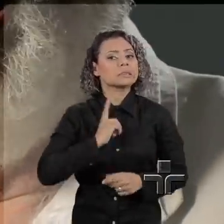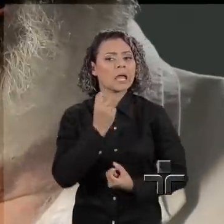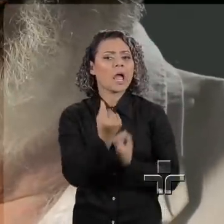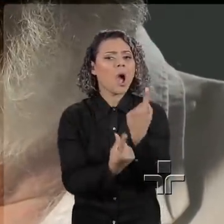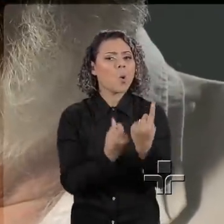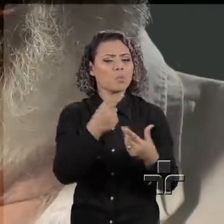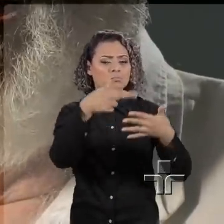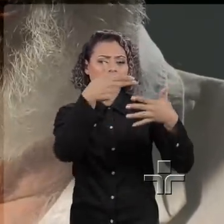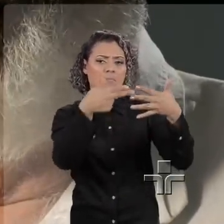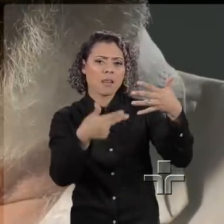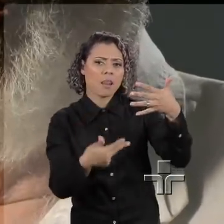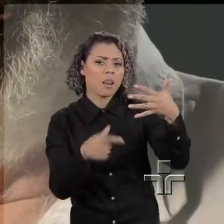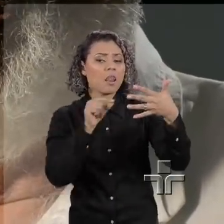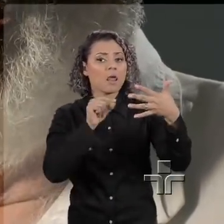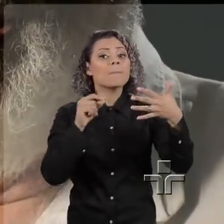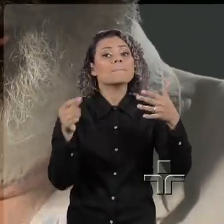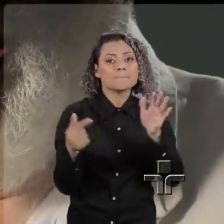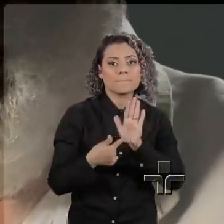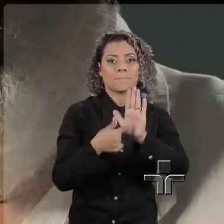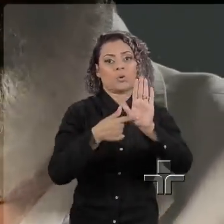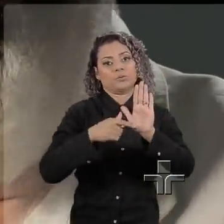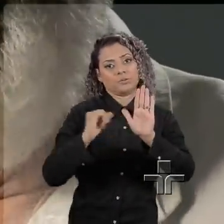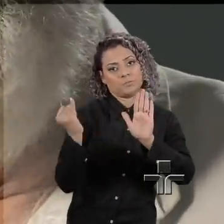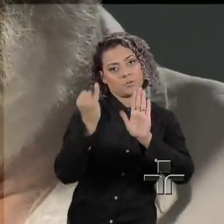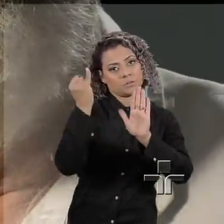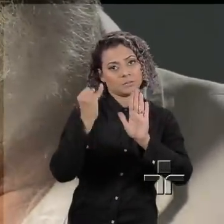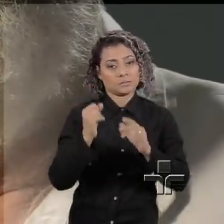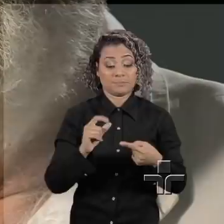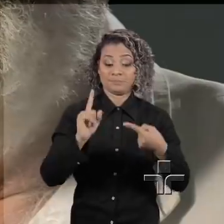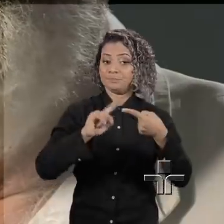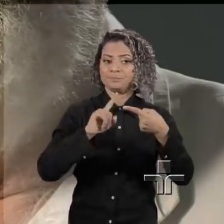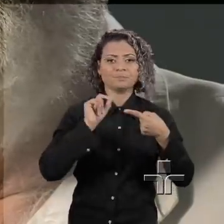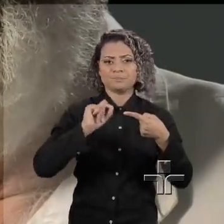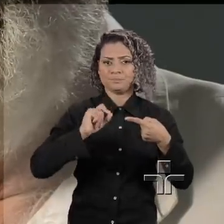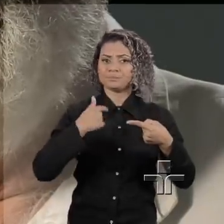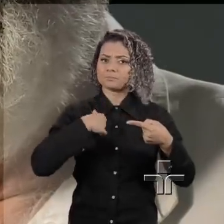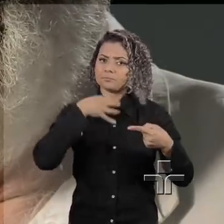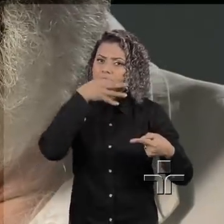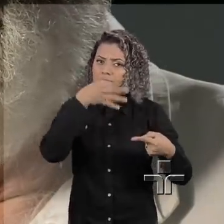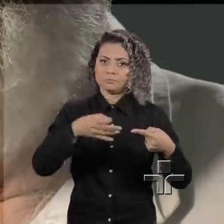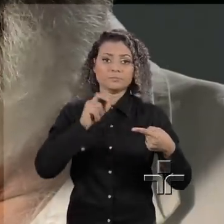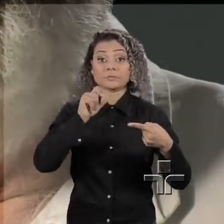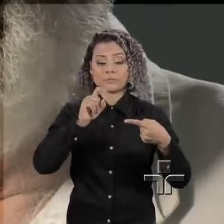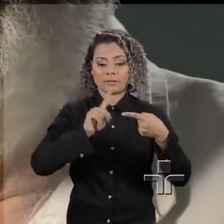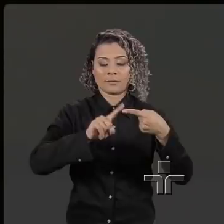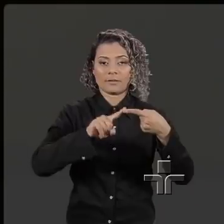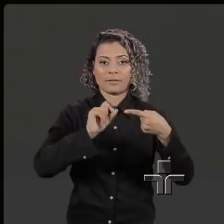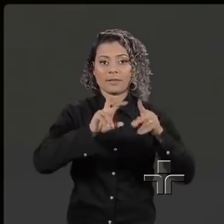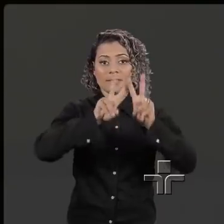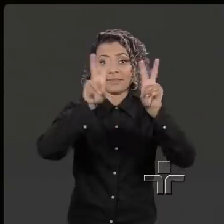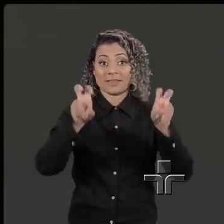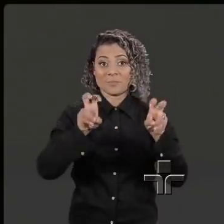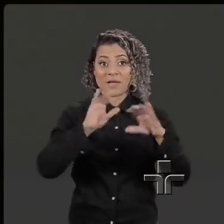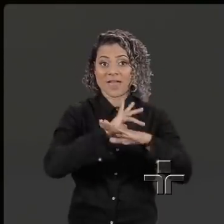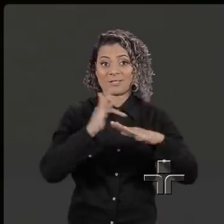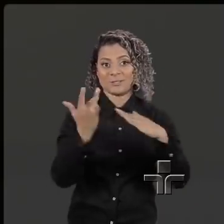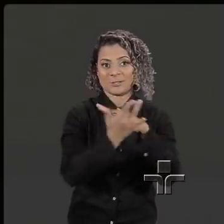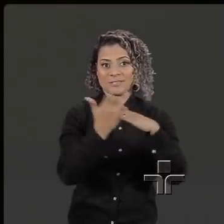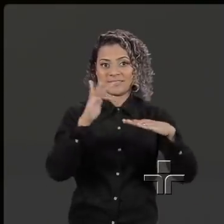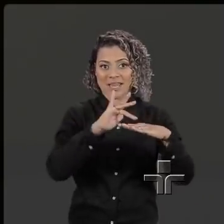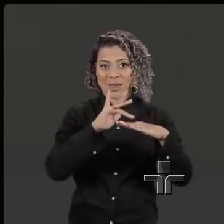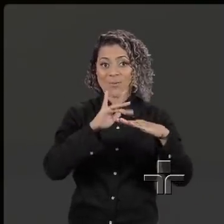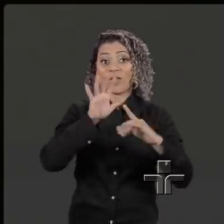que marcam essa importância. O primeiro elemento que eu apontaria é o tema das mídias sociais na política e